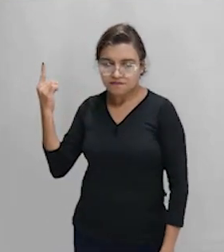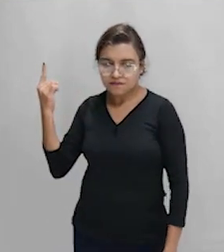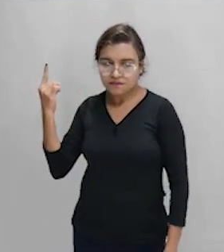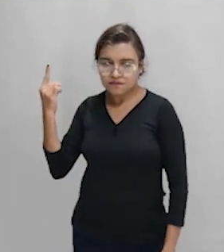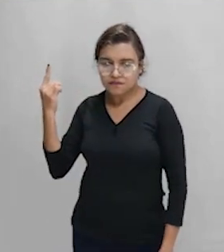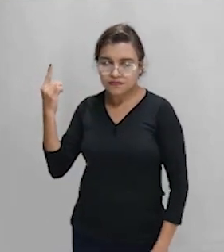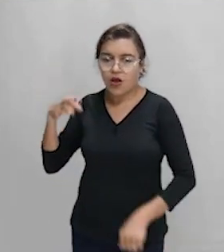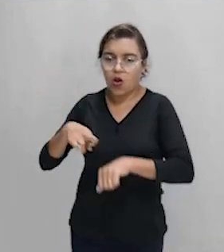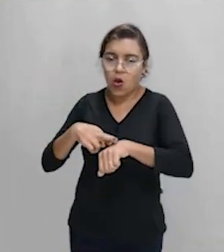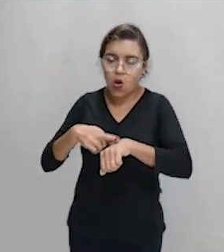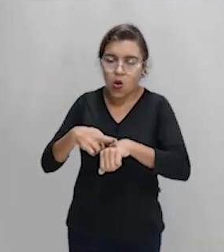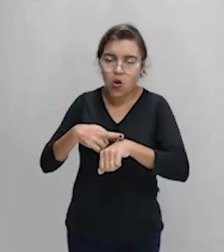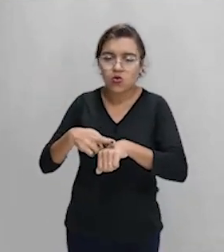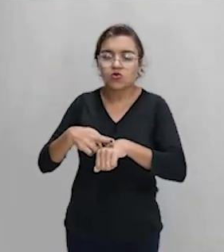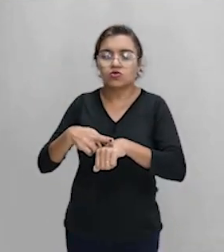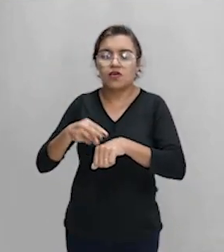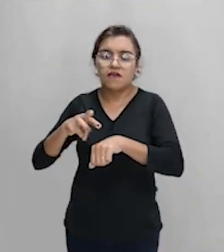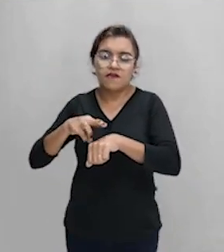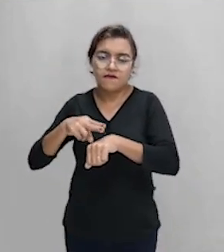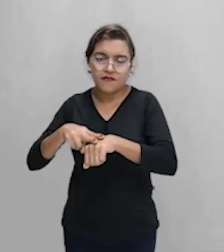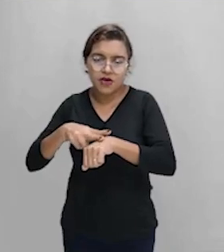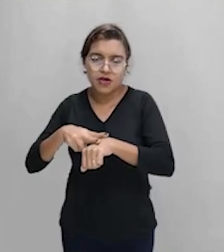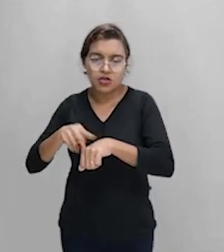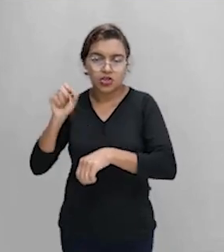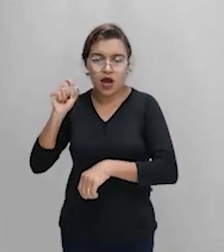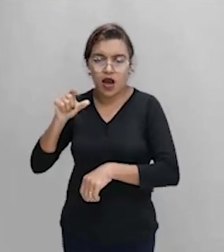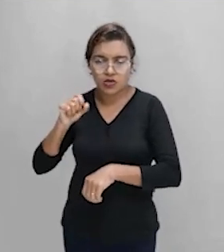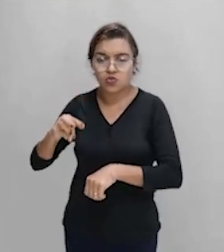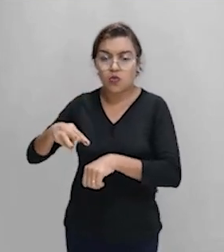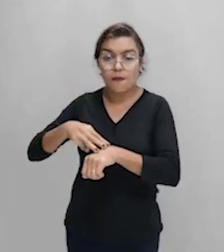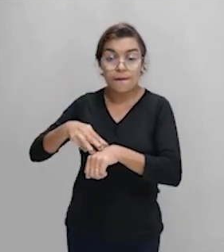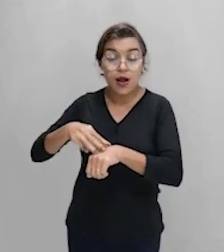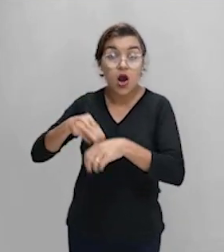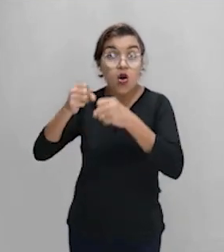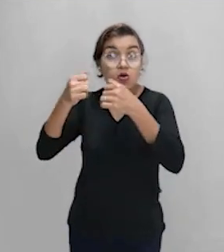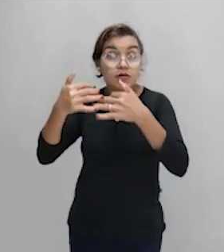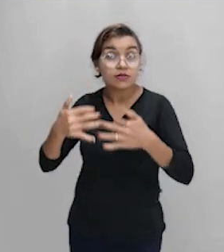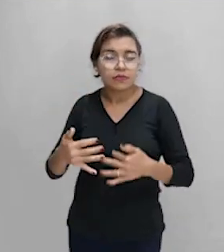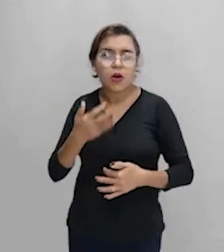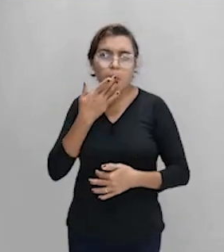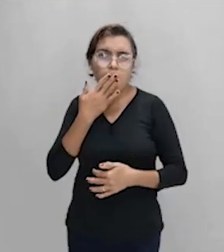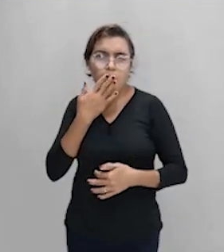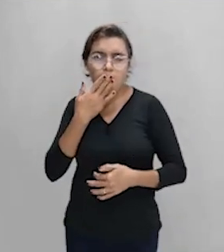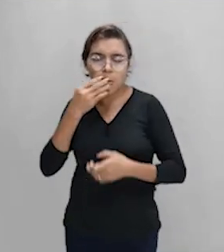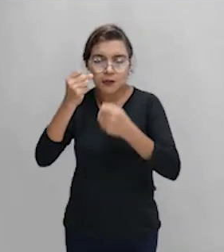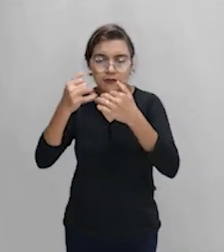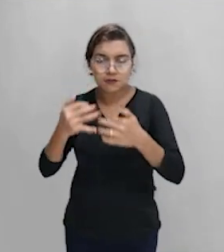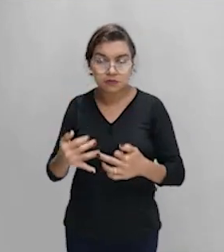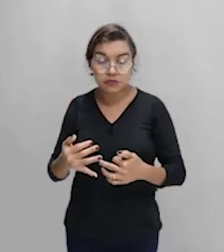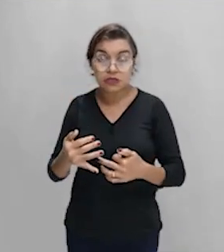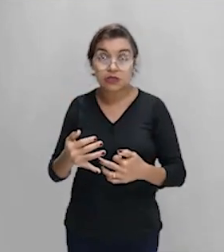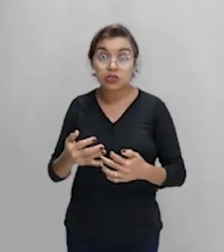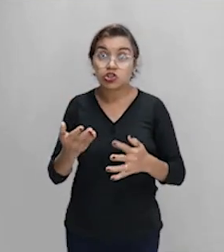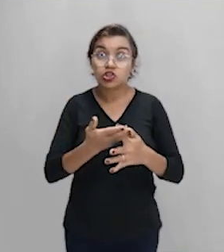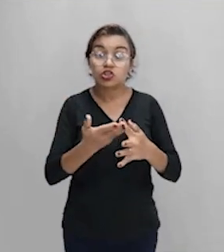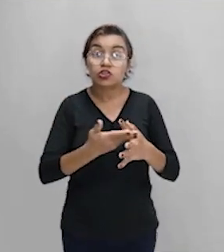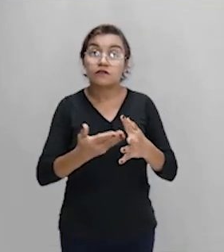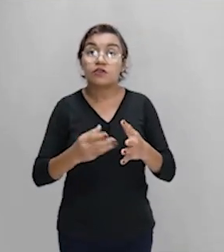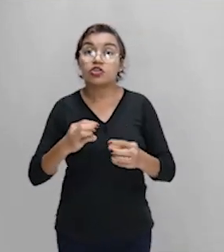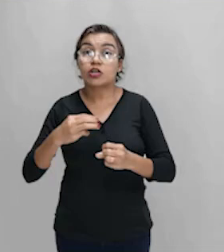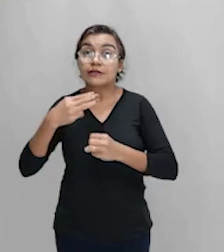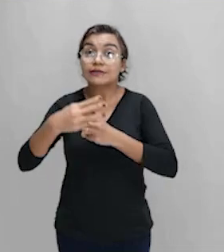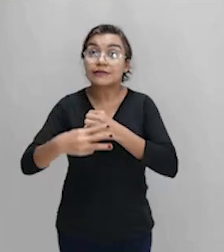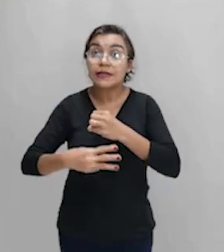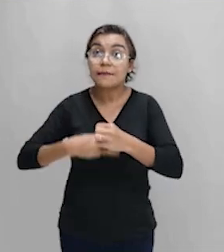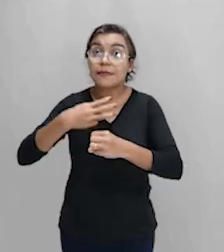a azul, a marronzinha. Aí está dividindo o quê? Em trimestres, né? Esse ano. Esses trimestres